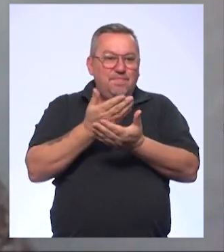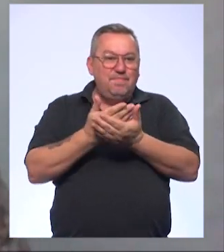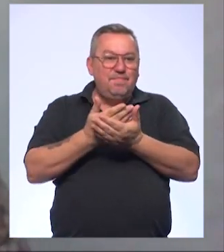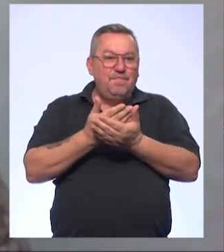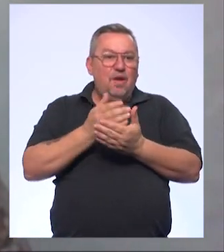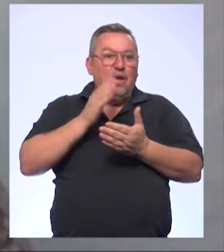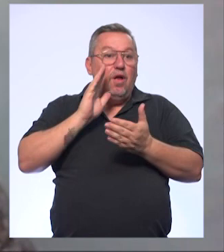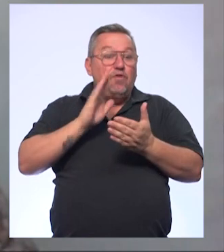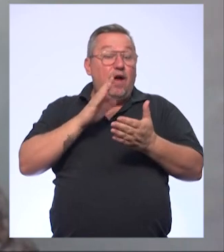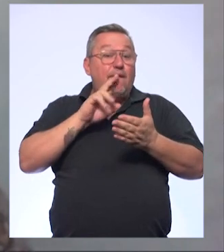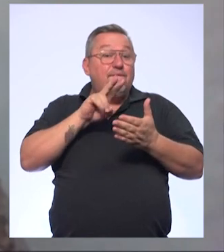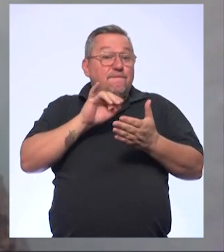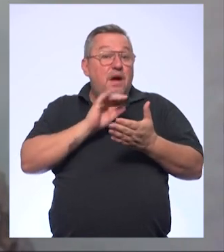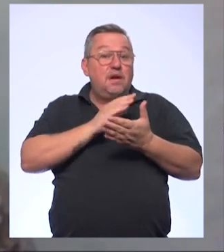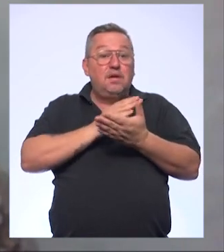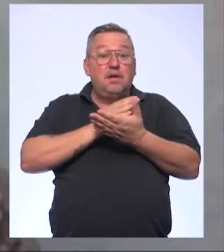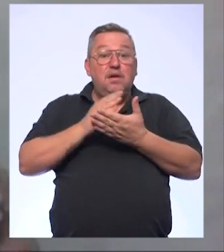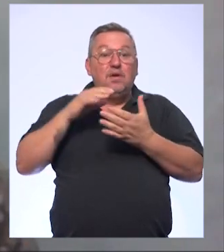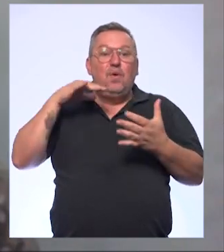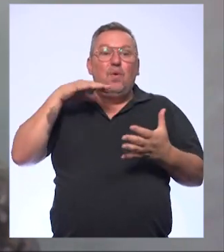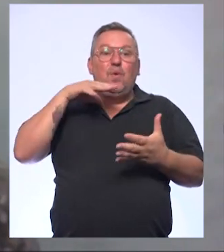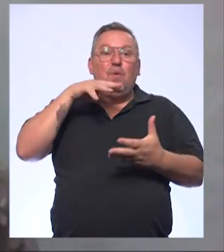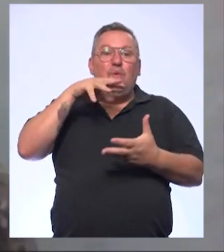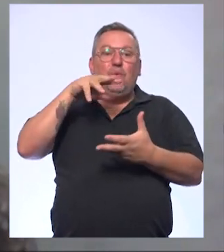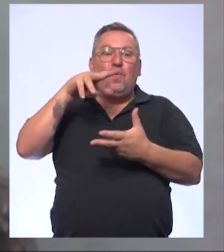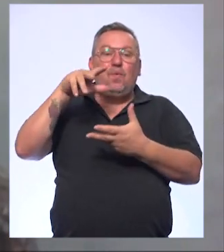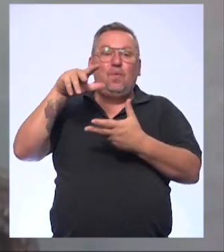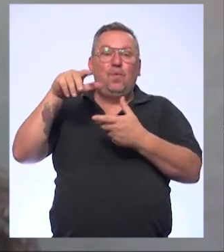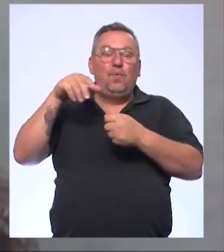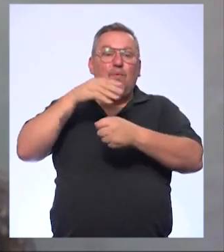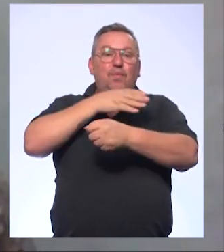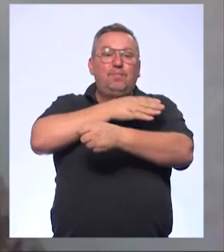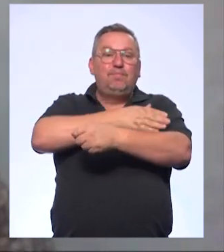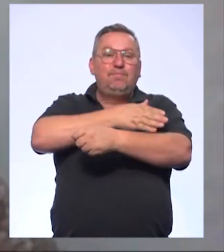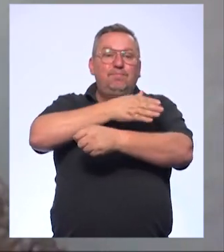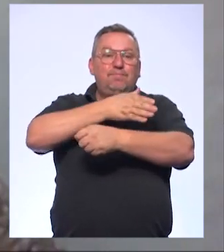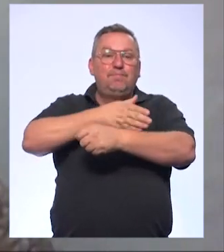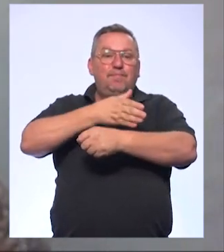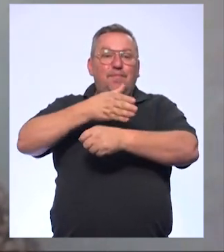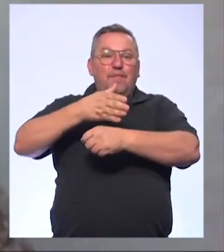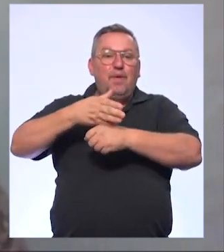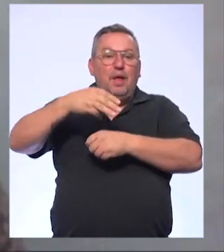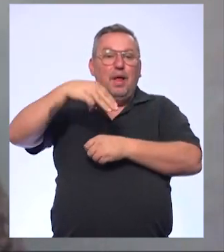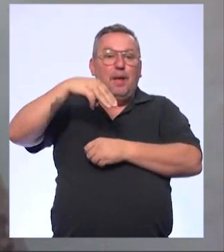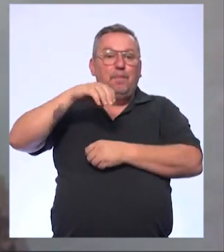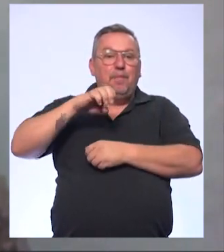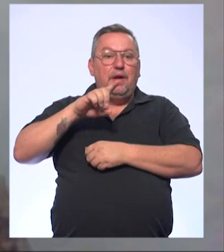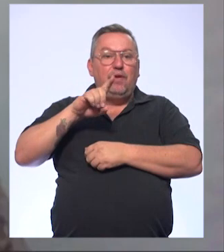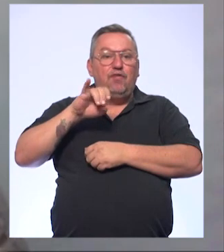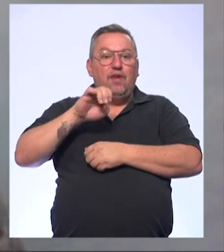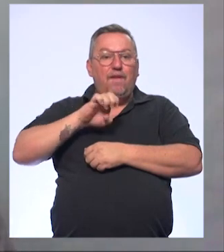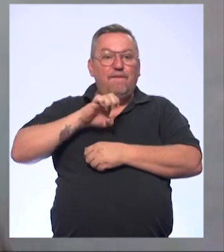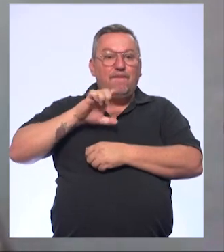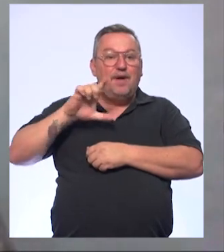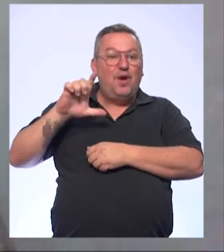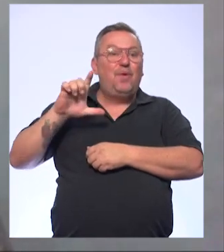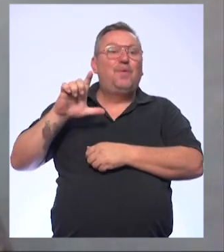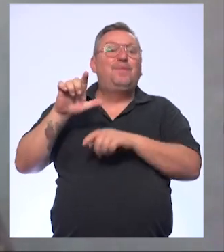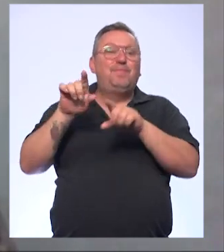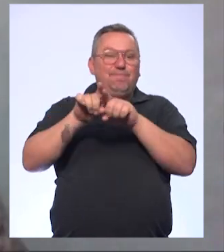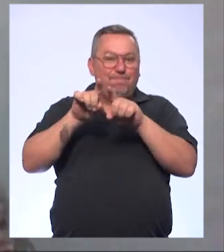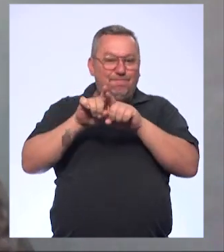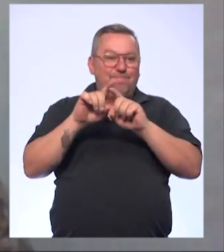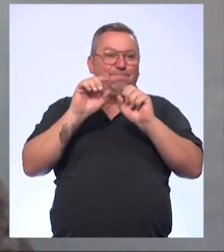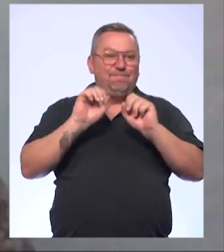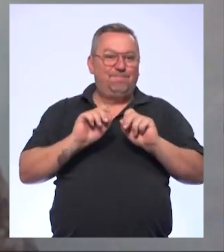já adentraremos o mundo medieval. Falaremos sobre feiras medievais, entre outras